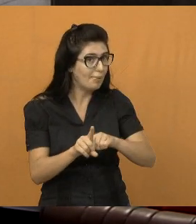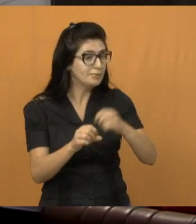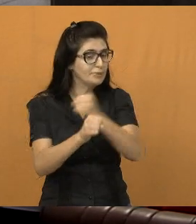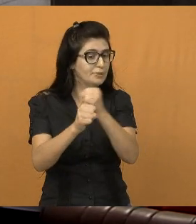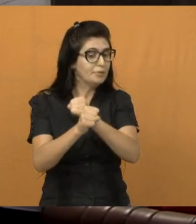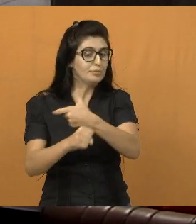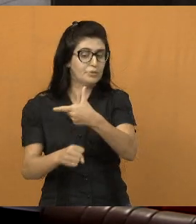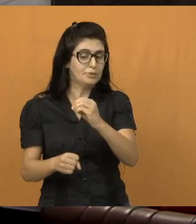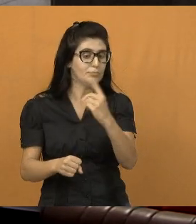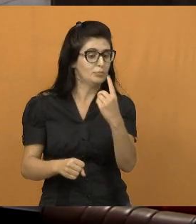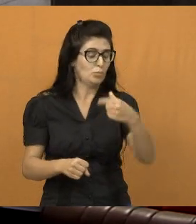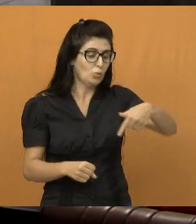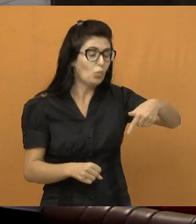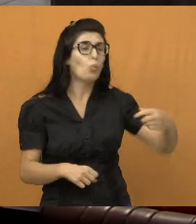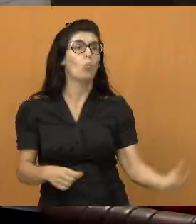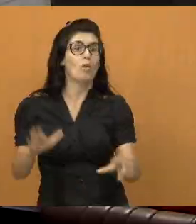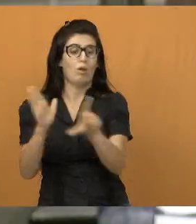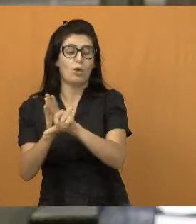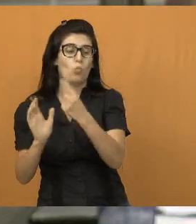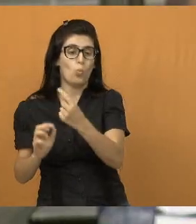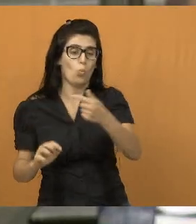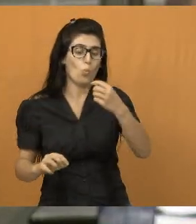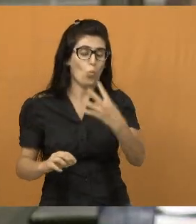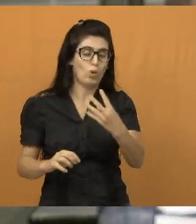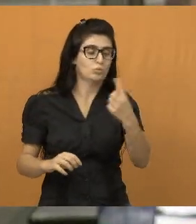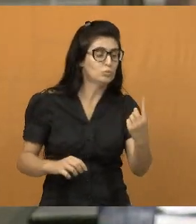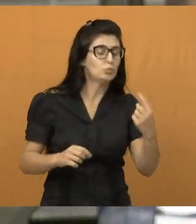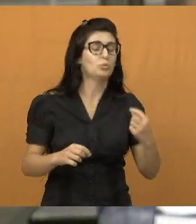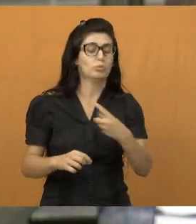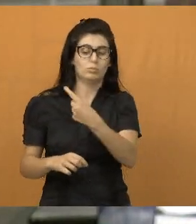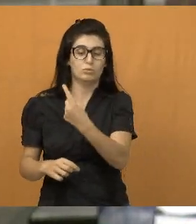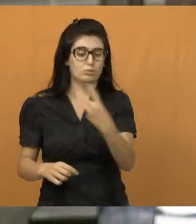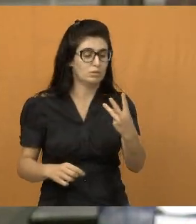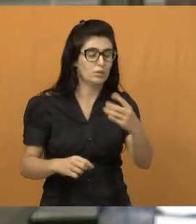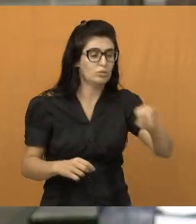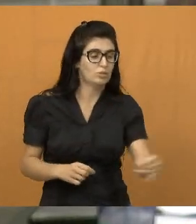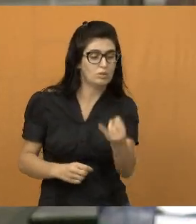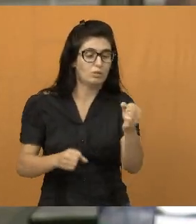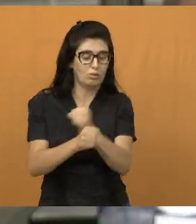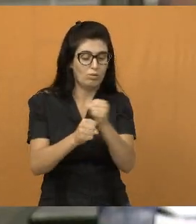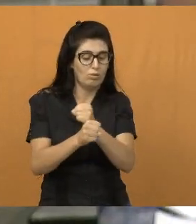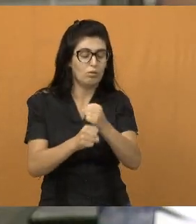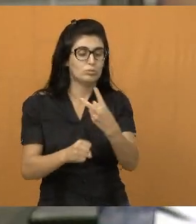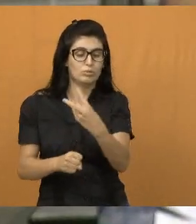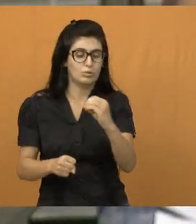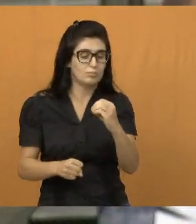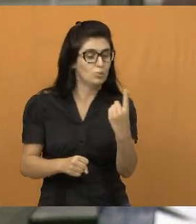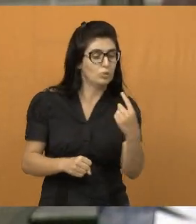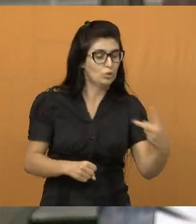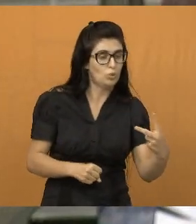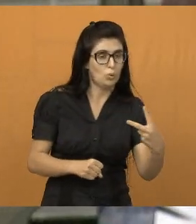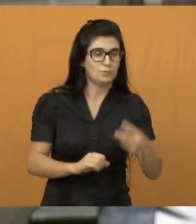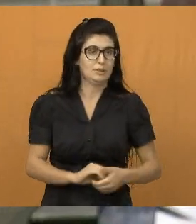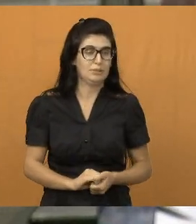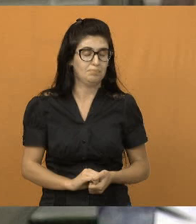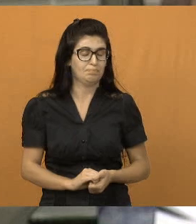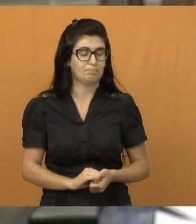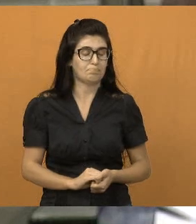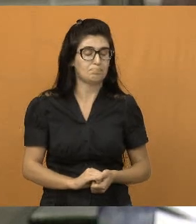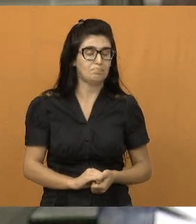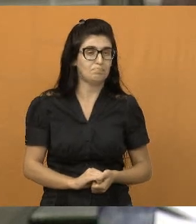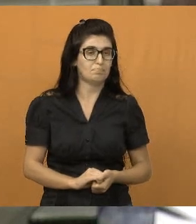Complementar 141, de 13 de janeiro de 2012. Então,